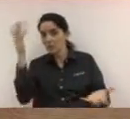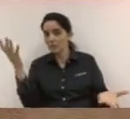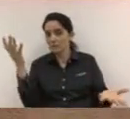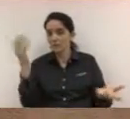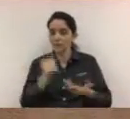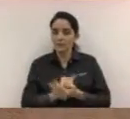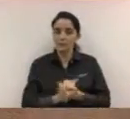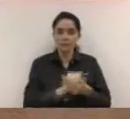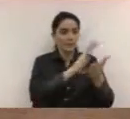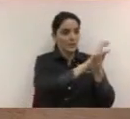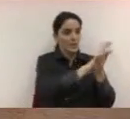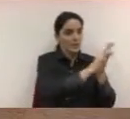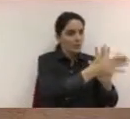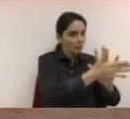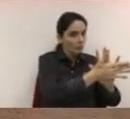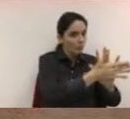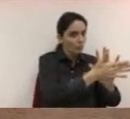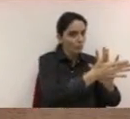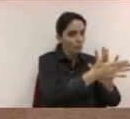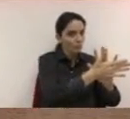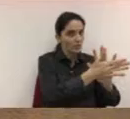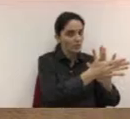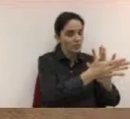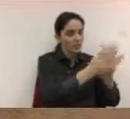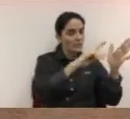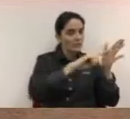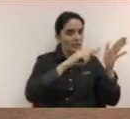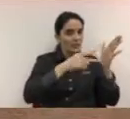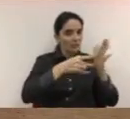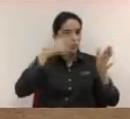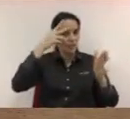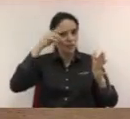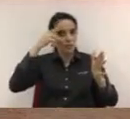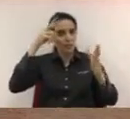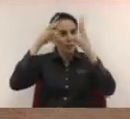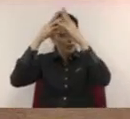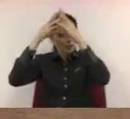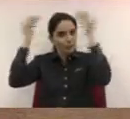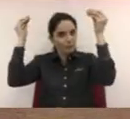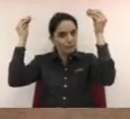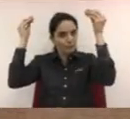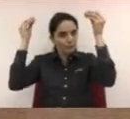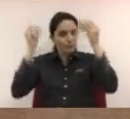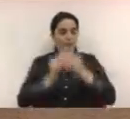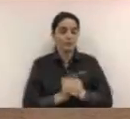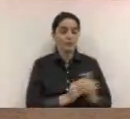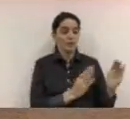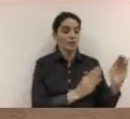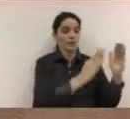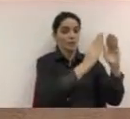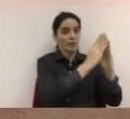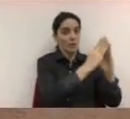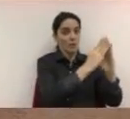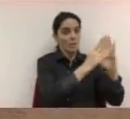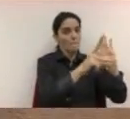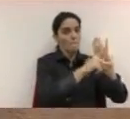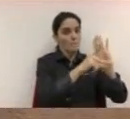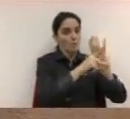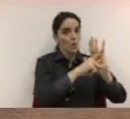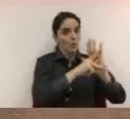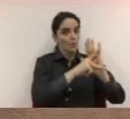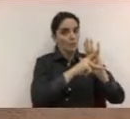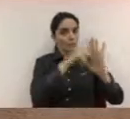os casarões é permitir que a nossa história seja assassinada. O patrimônio cultural é de domínio público e ele pertence às pessoas. A